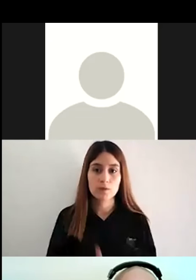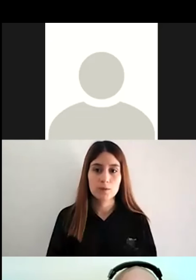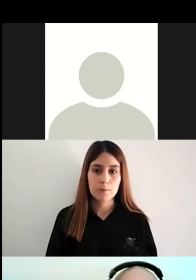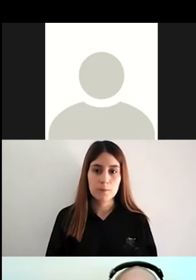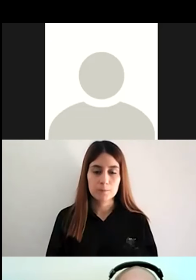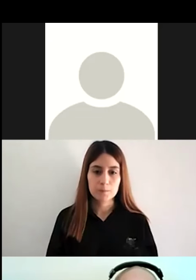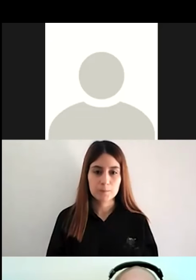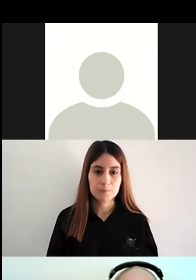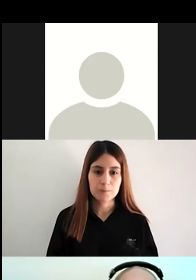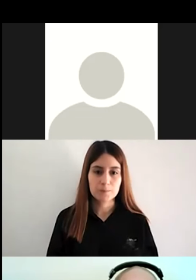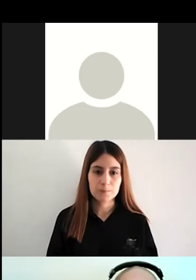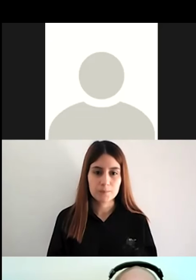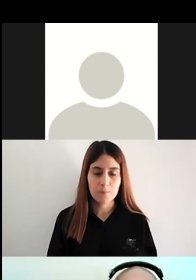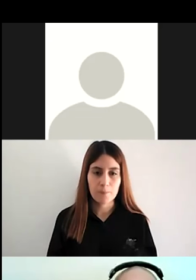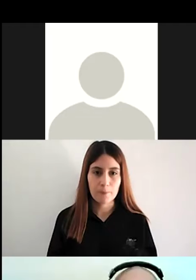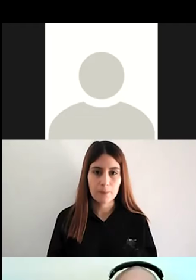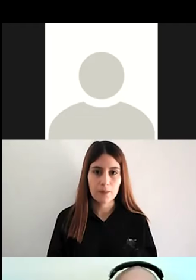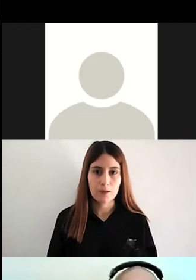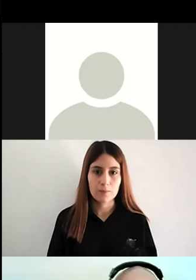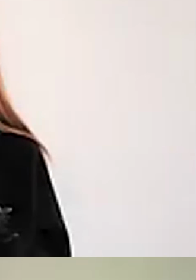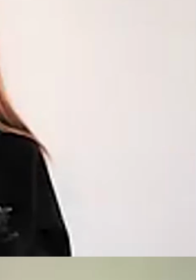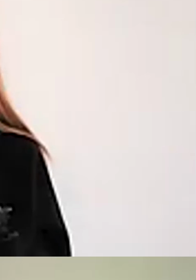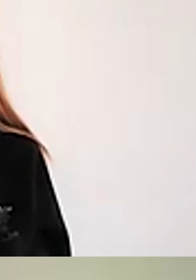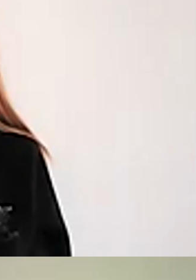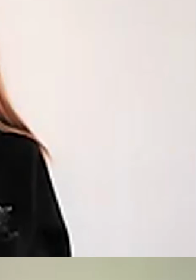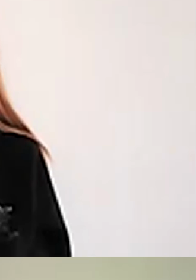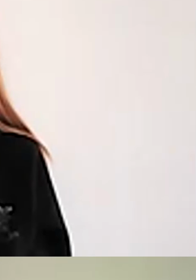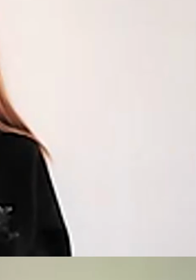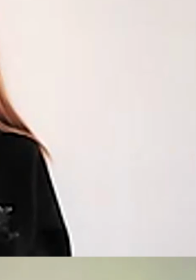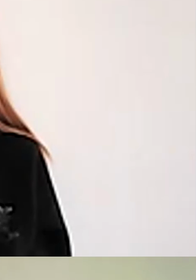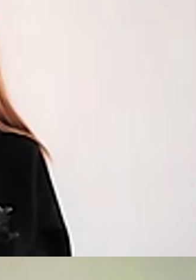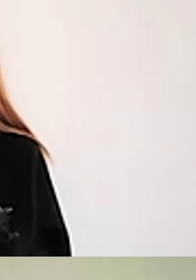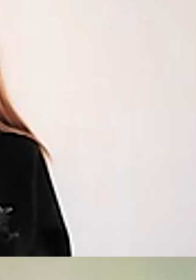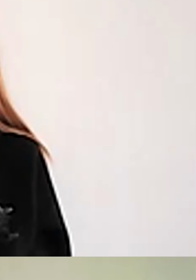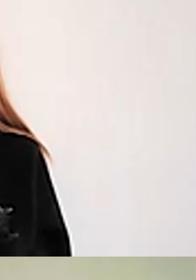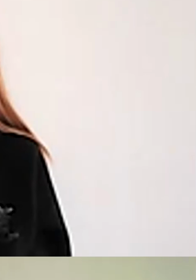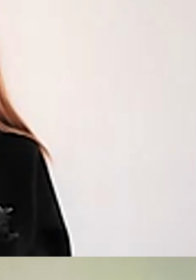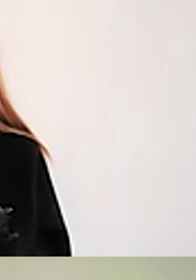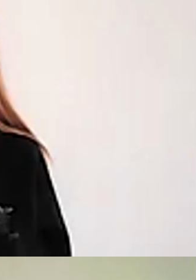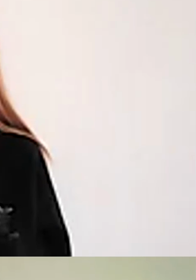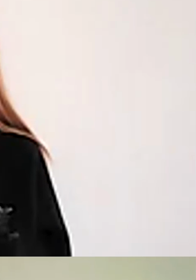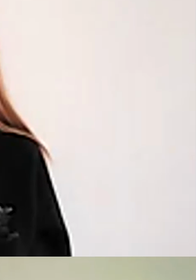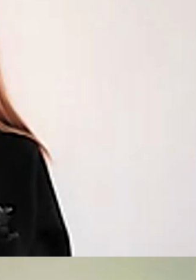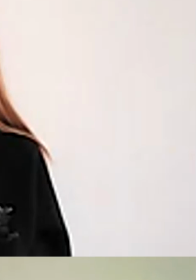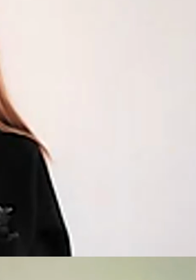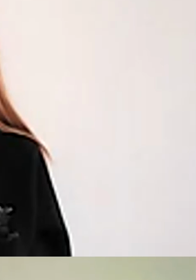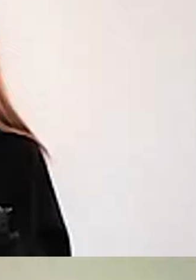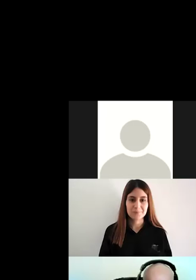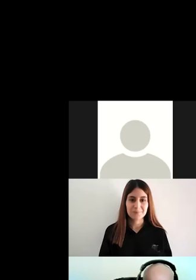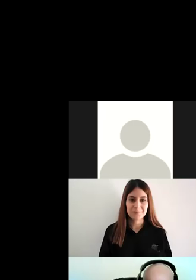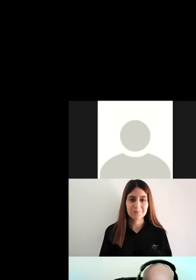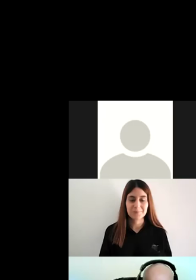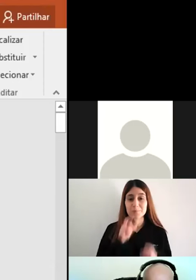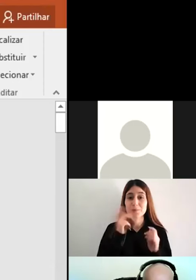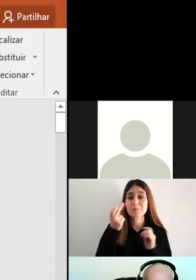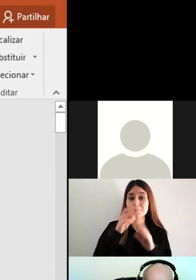retomar. Era nesta altura que aparecia alguém a vender um aparelho auditivo ou um seguro de saúde e coisas assim,